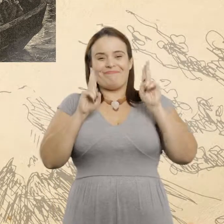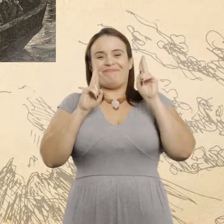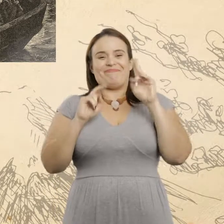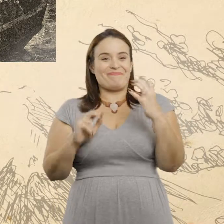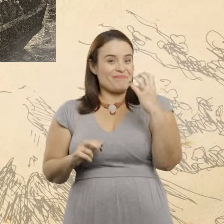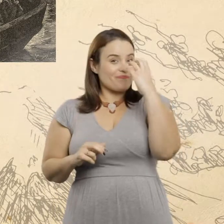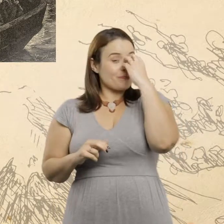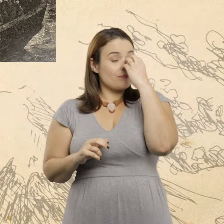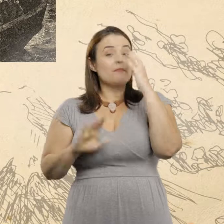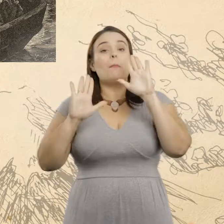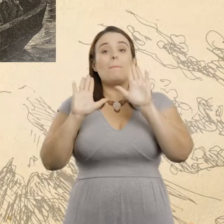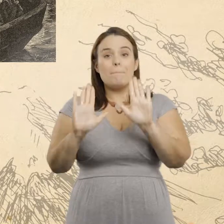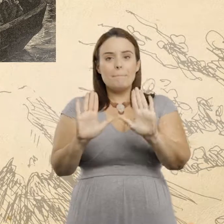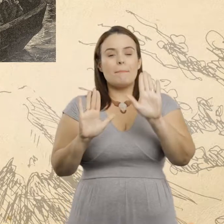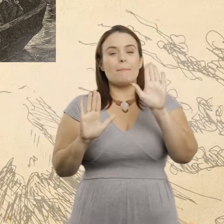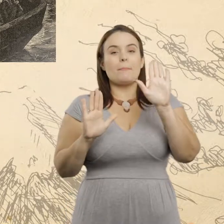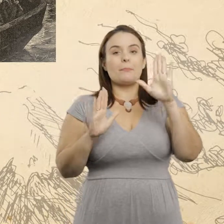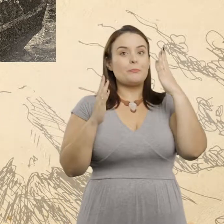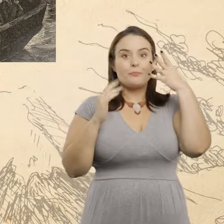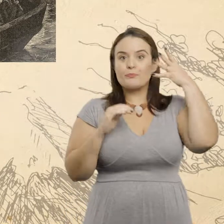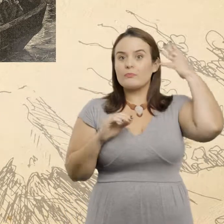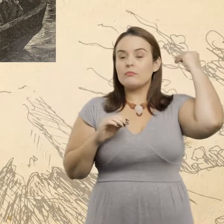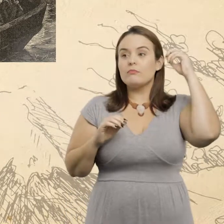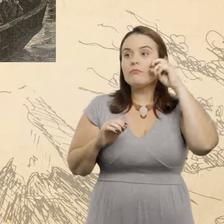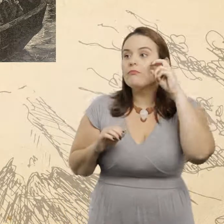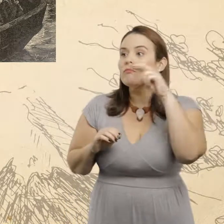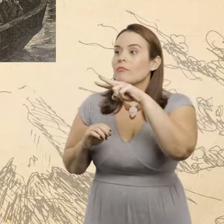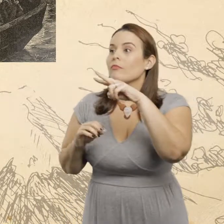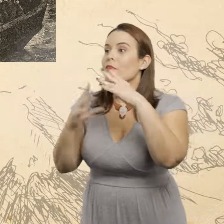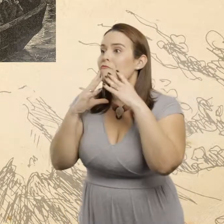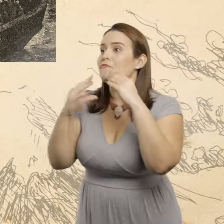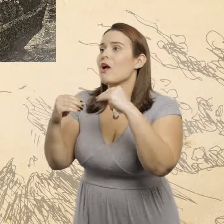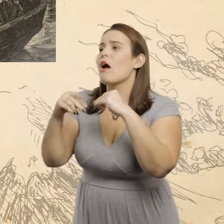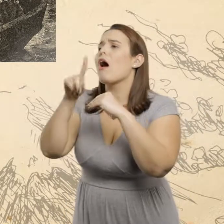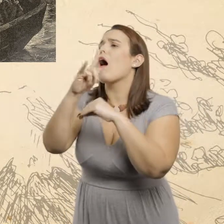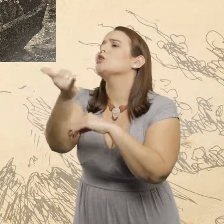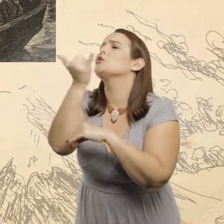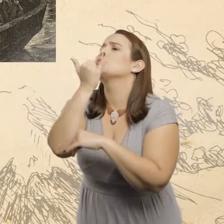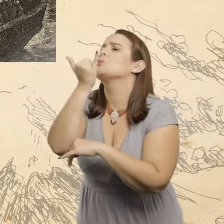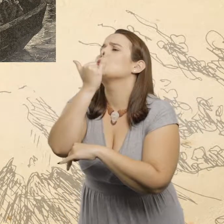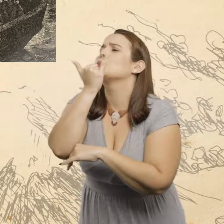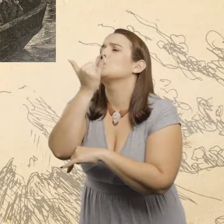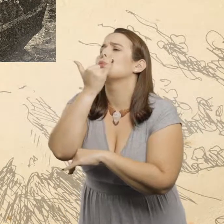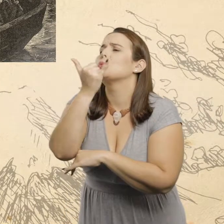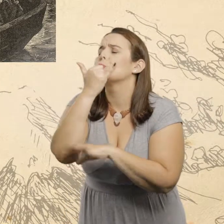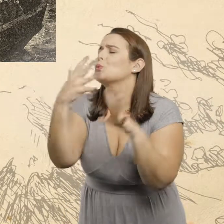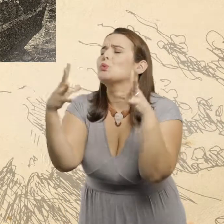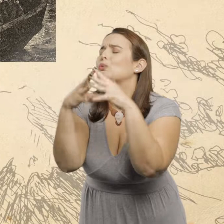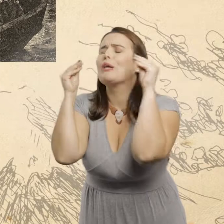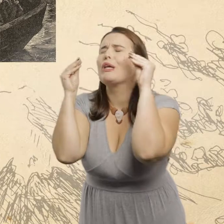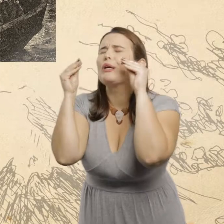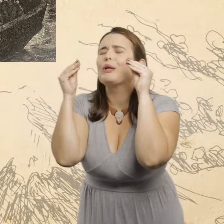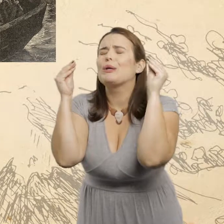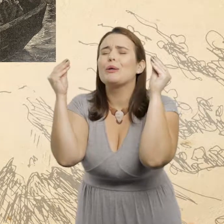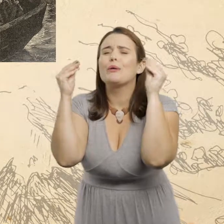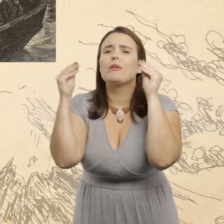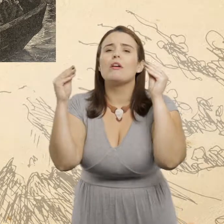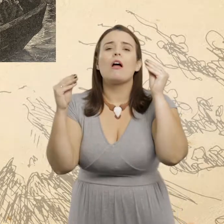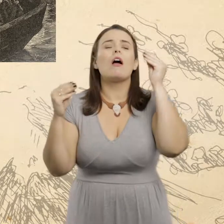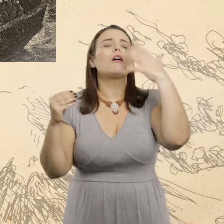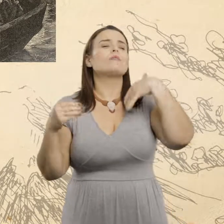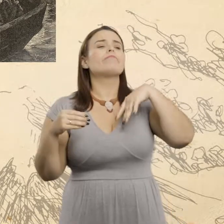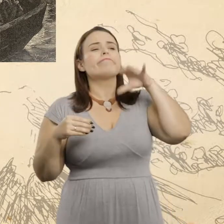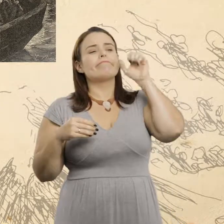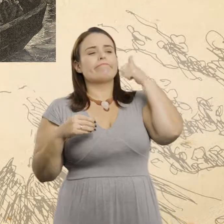estava fantasiado, mas Passepartout reconheceu o patrão. Assim que encontrou o Sr. Fogg, Passepartout pediu desculpas